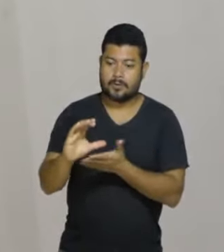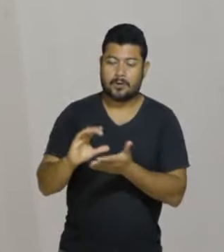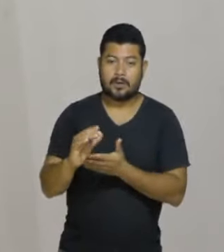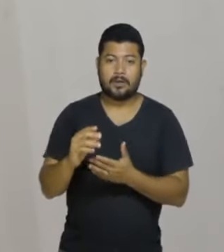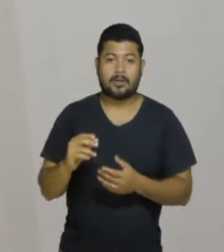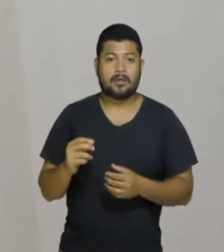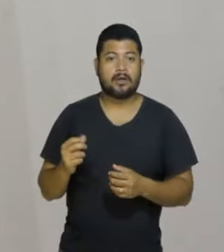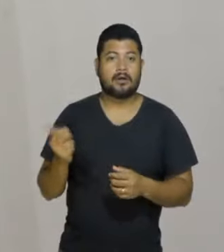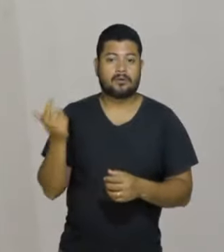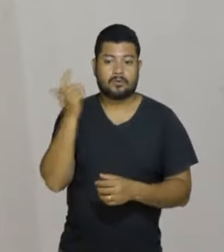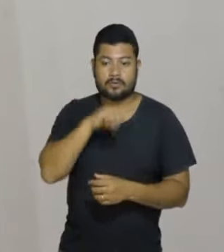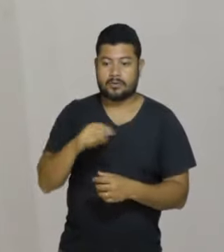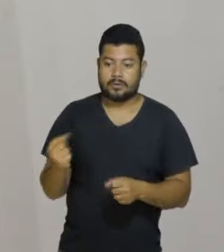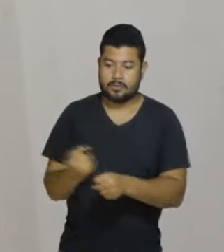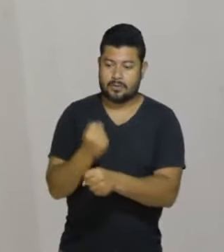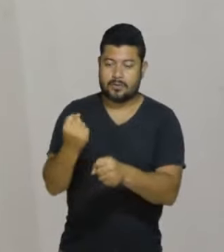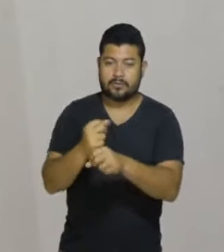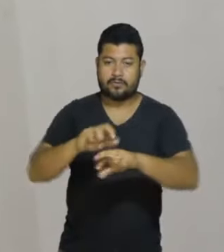2024, totalizando